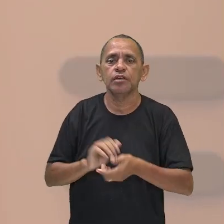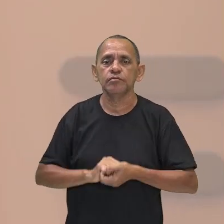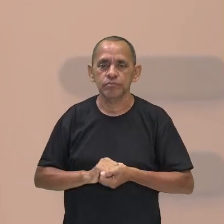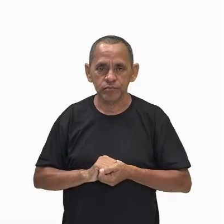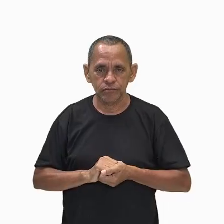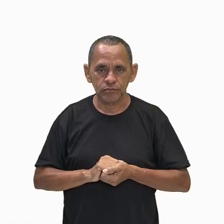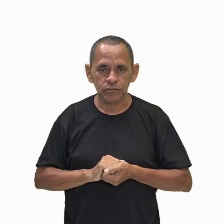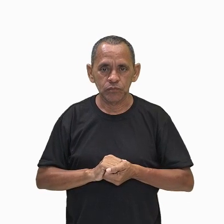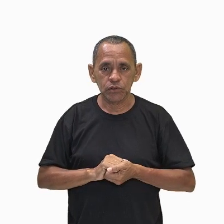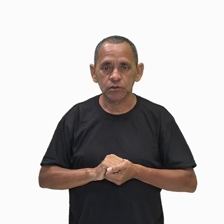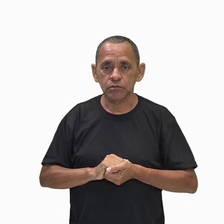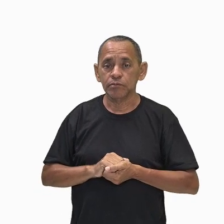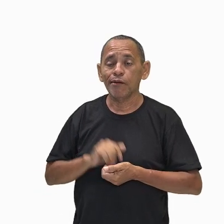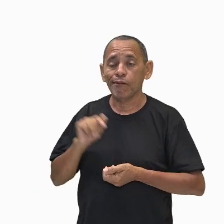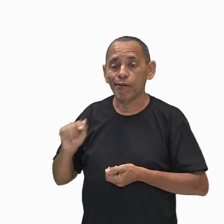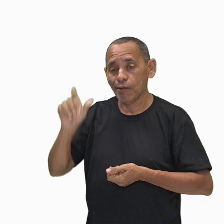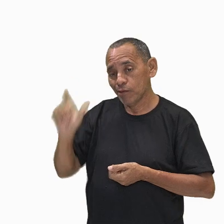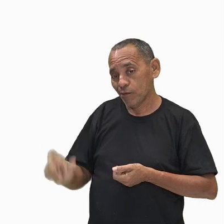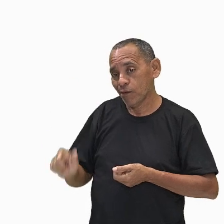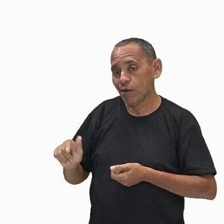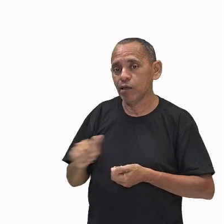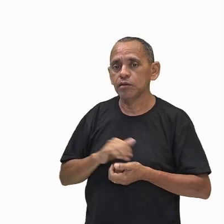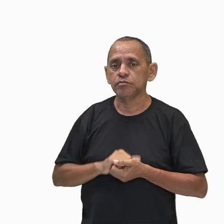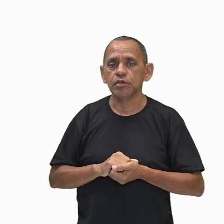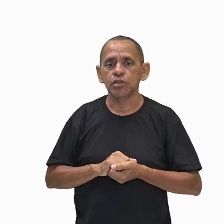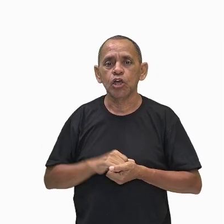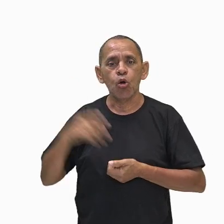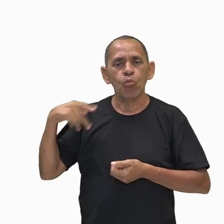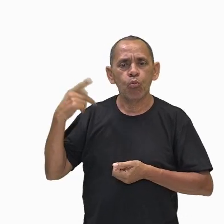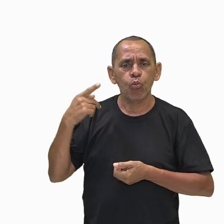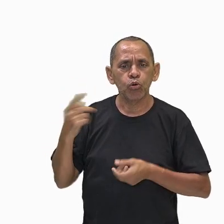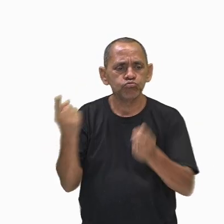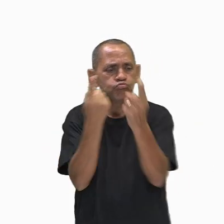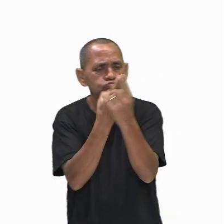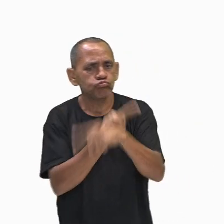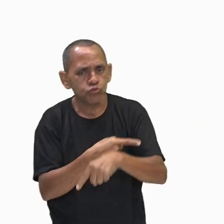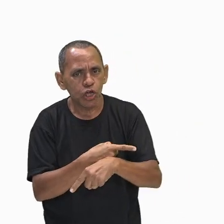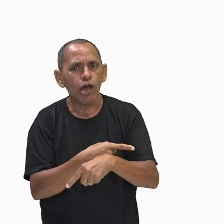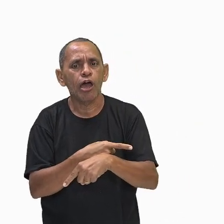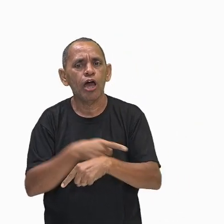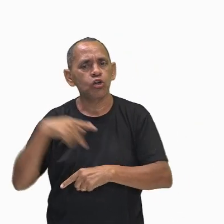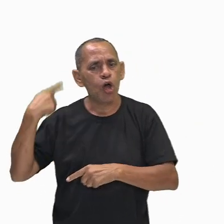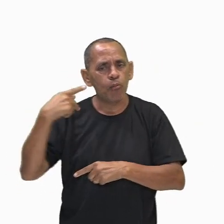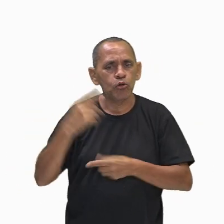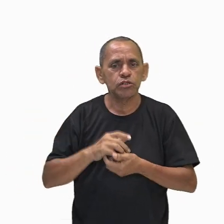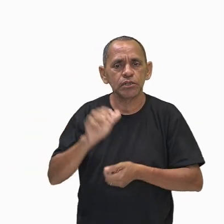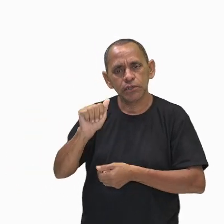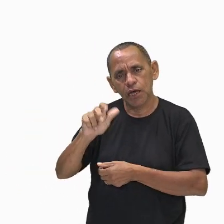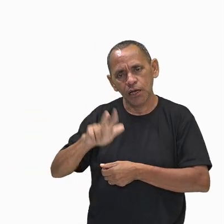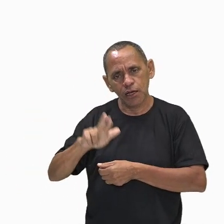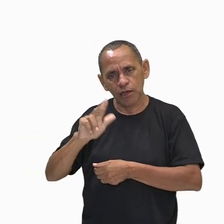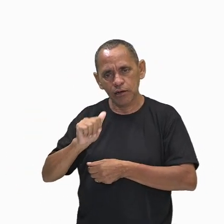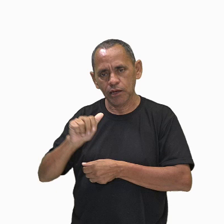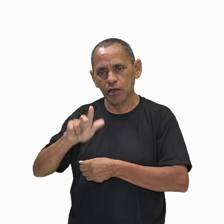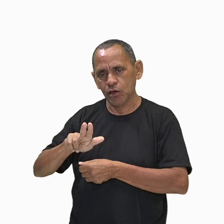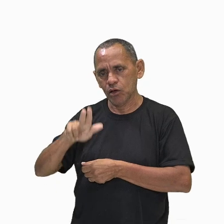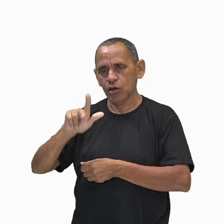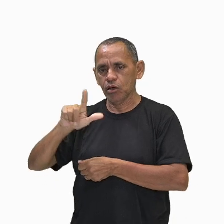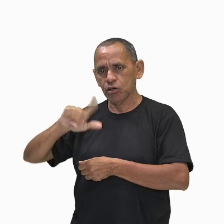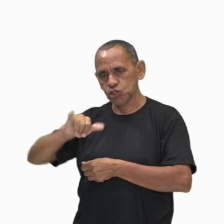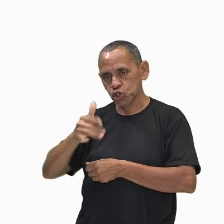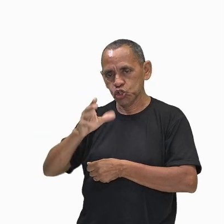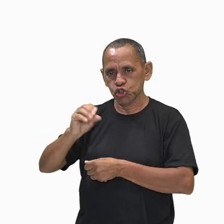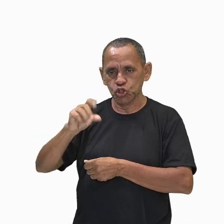da maioridade. Acompanhe comigo. Políticos contrários à regência do Araújo Lima procuraram, então, uma alternativa para retirá-lo